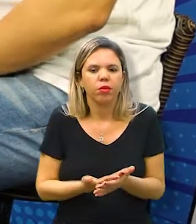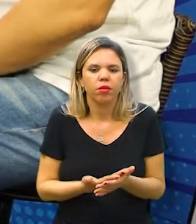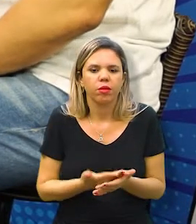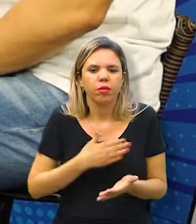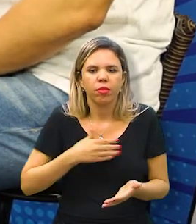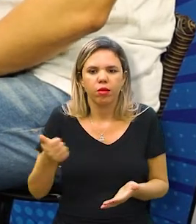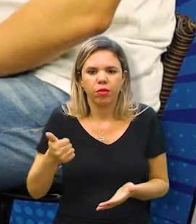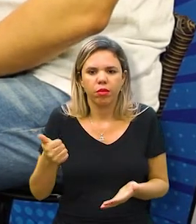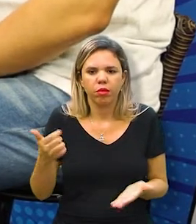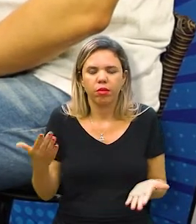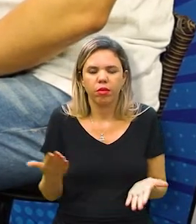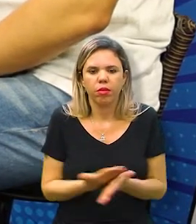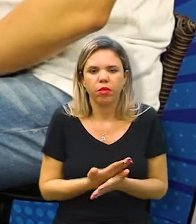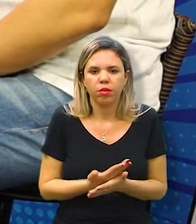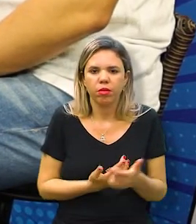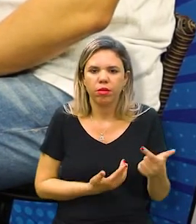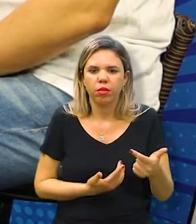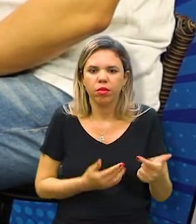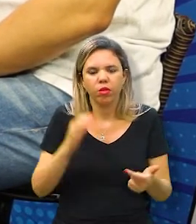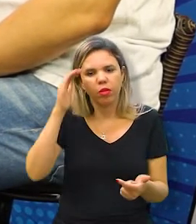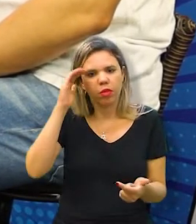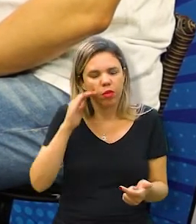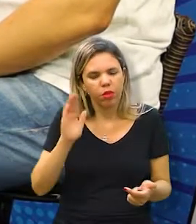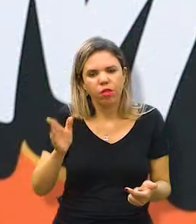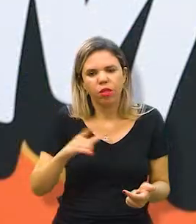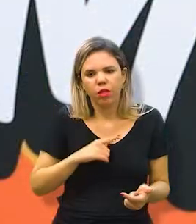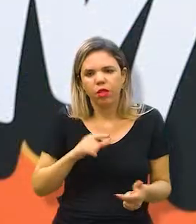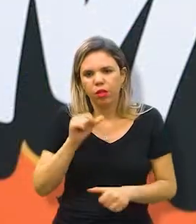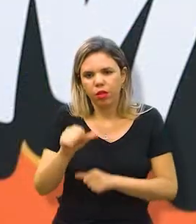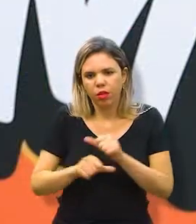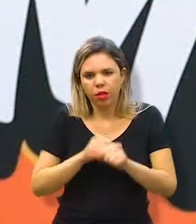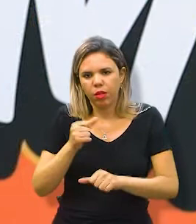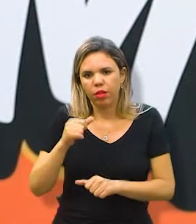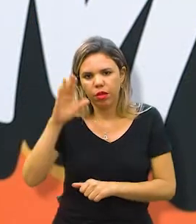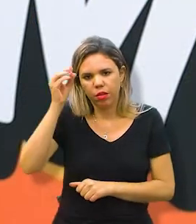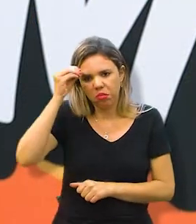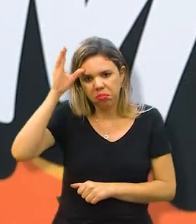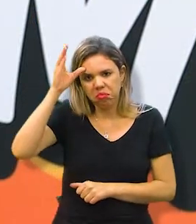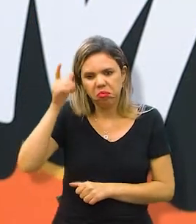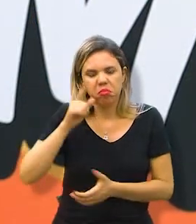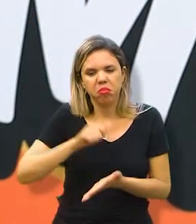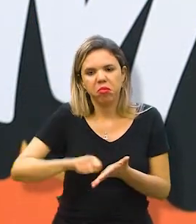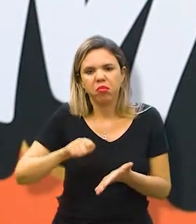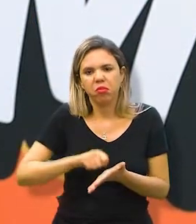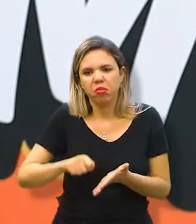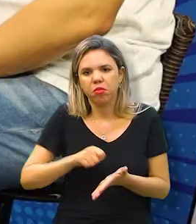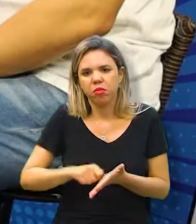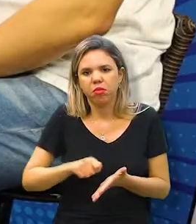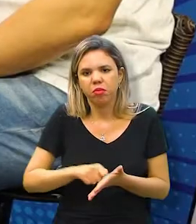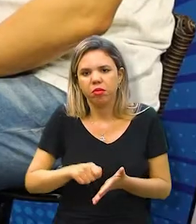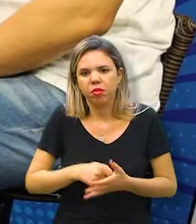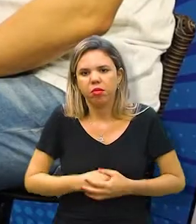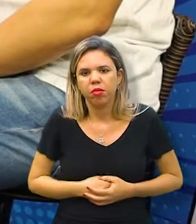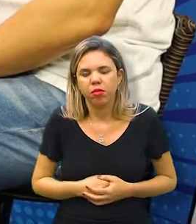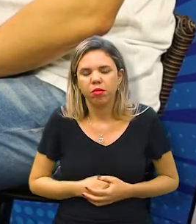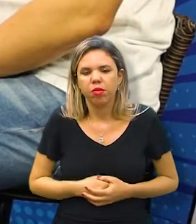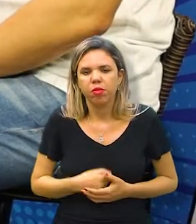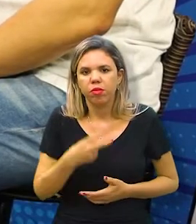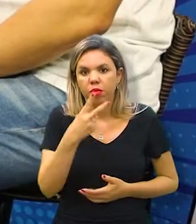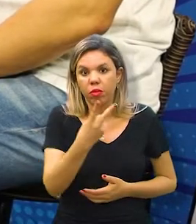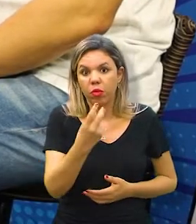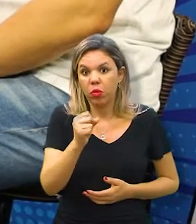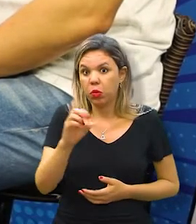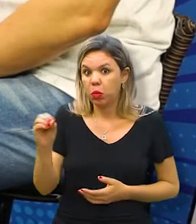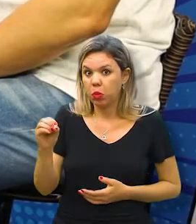do meu primeiro livro para um coreano já teve uma mudança, né? Eu escrevi um livro com